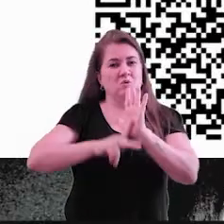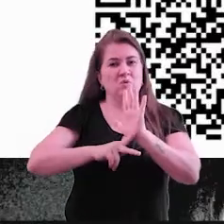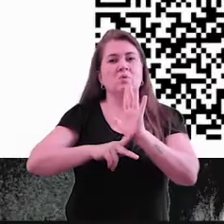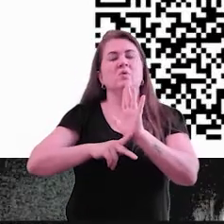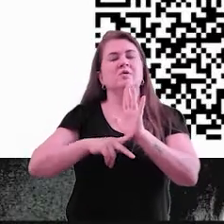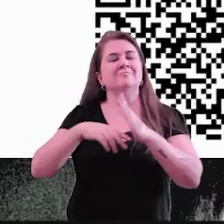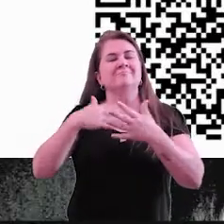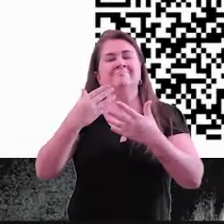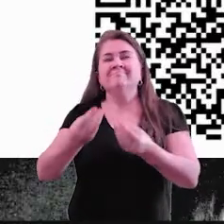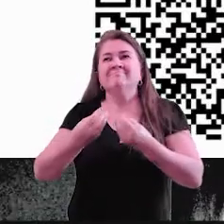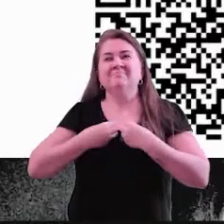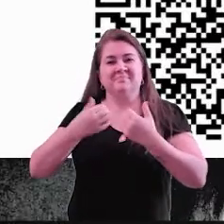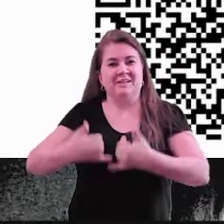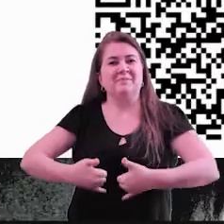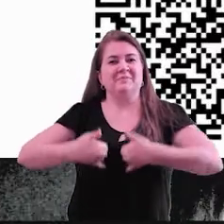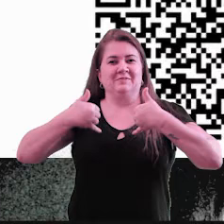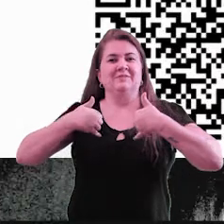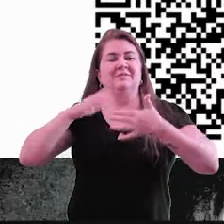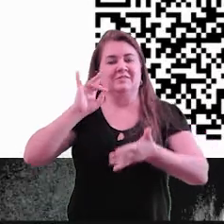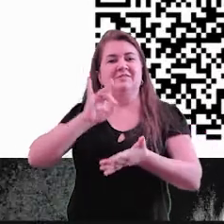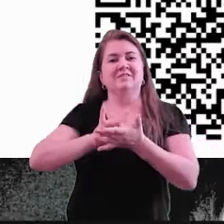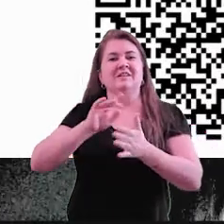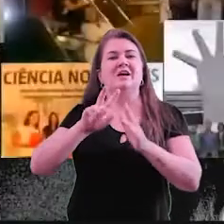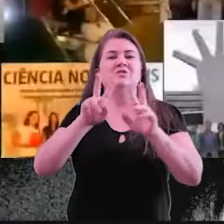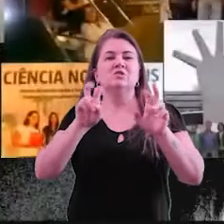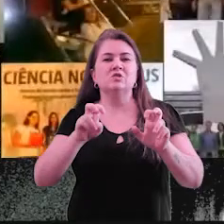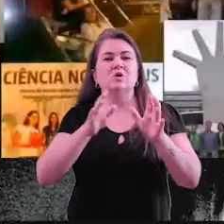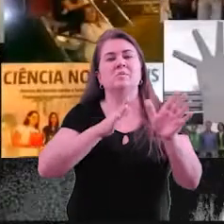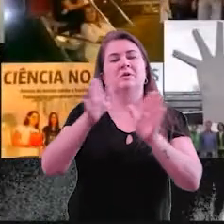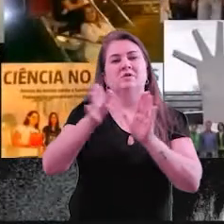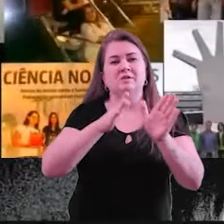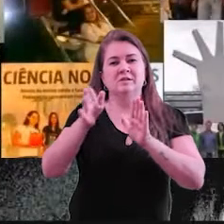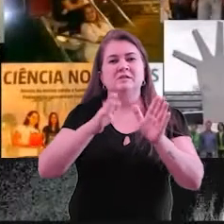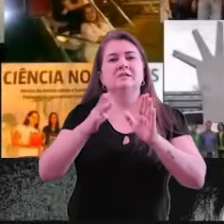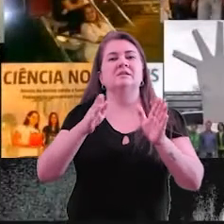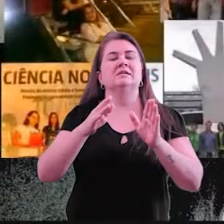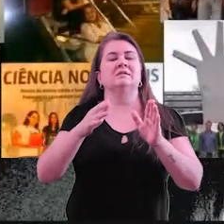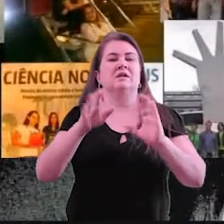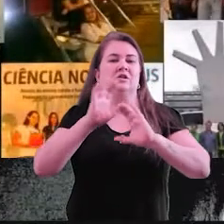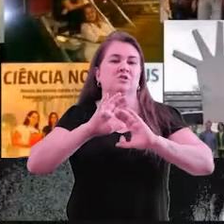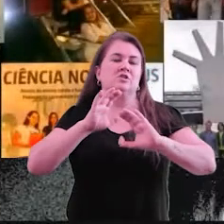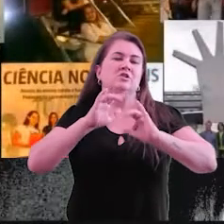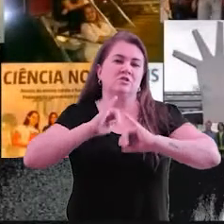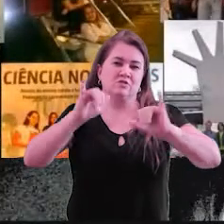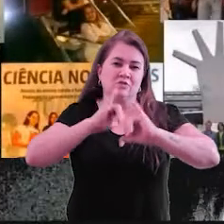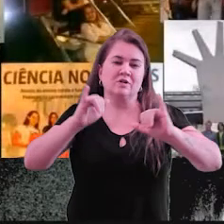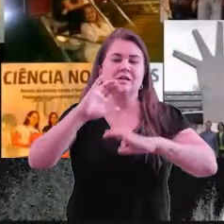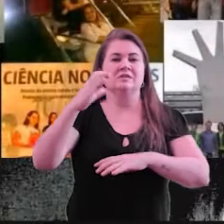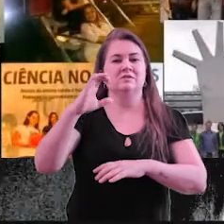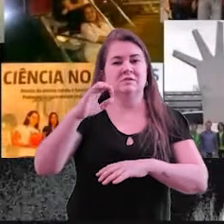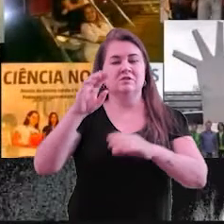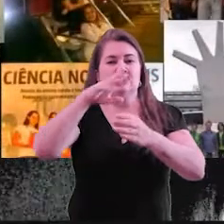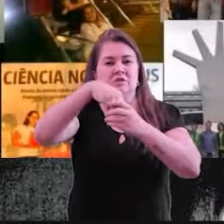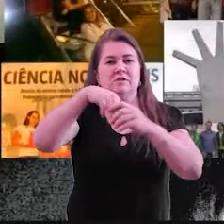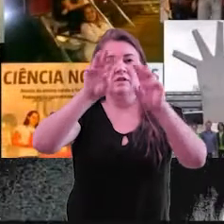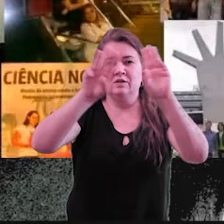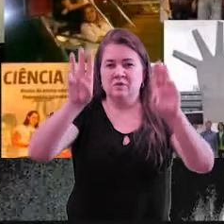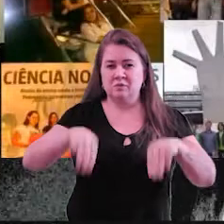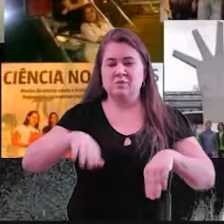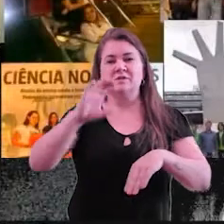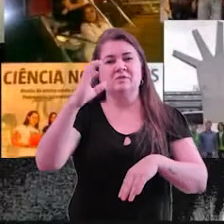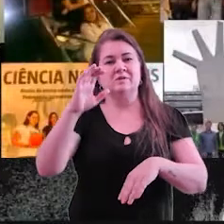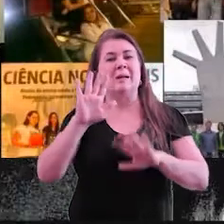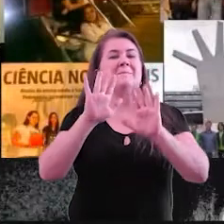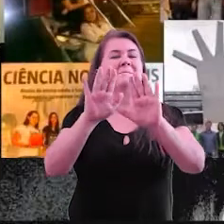divulgação científica e nos museus de ciência. E não posso deixar de registrar o carinho enorme que eu tenho